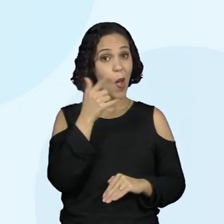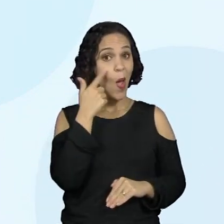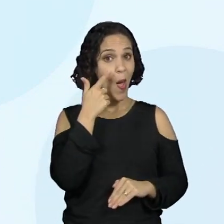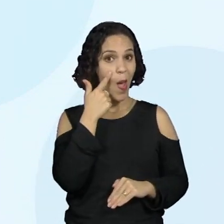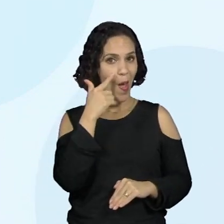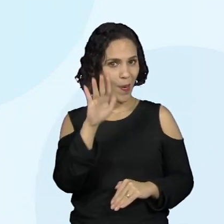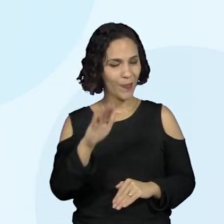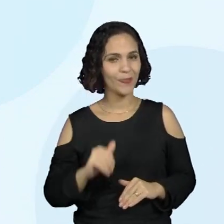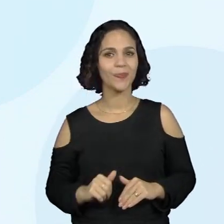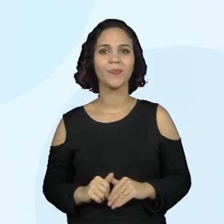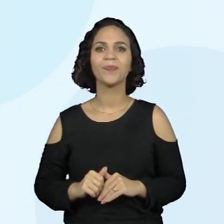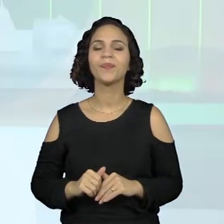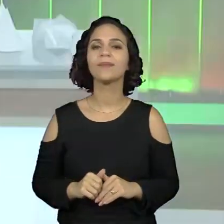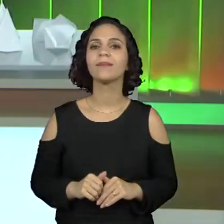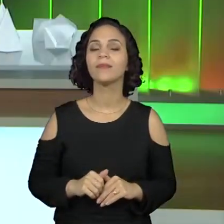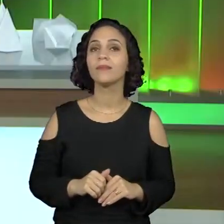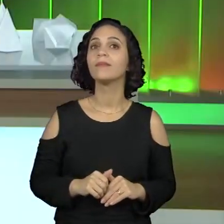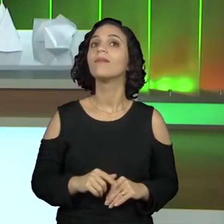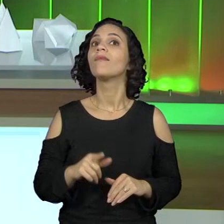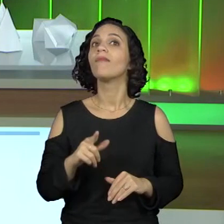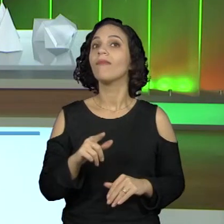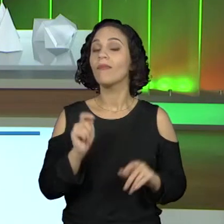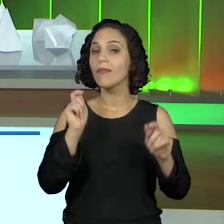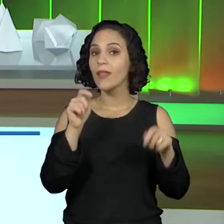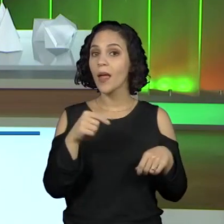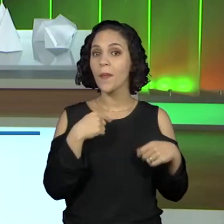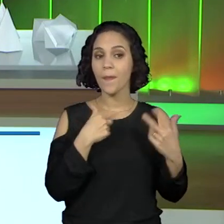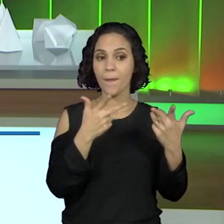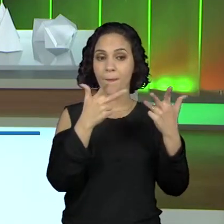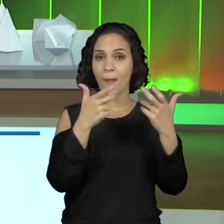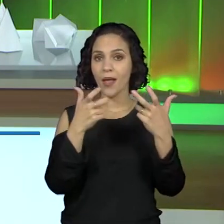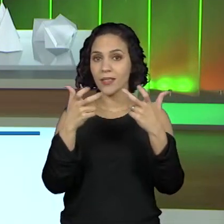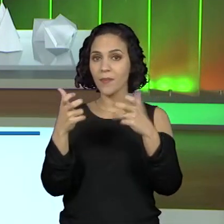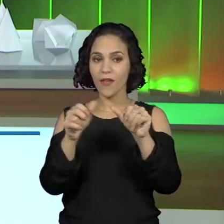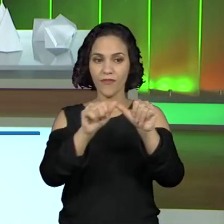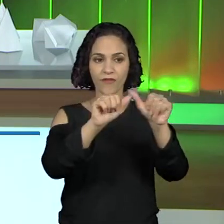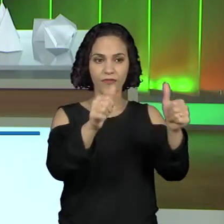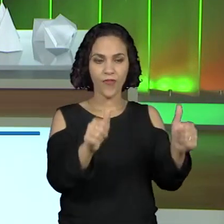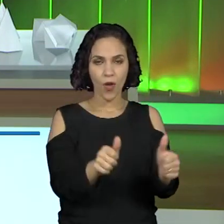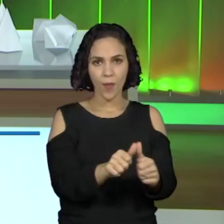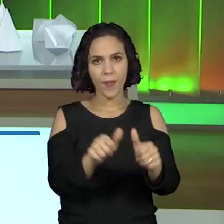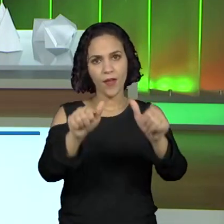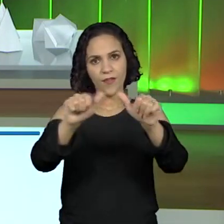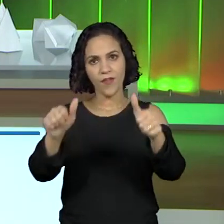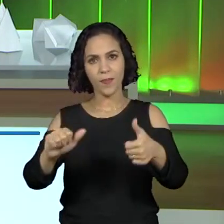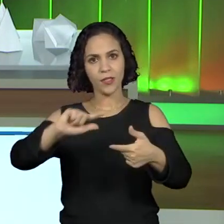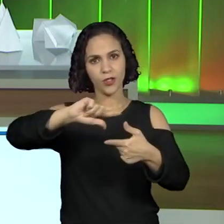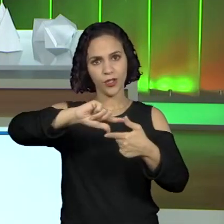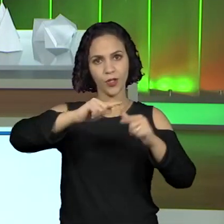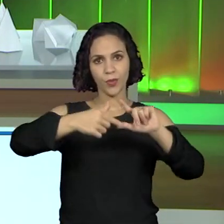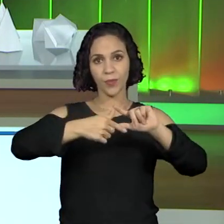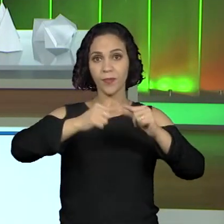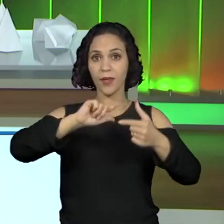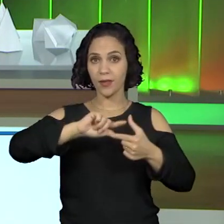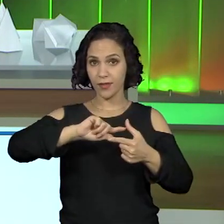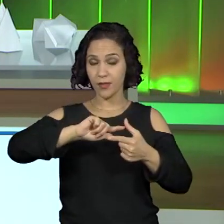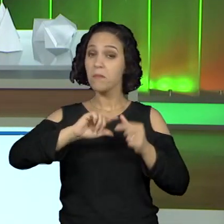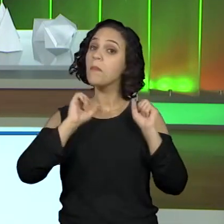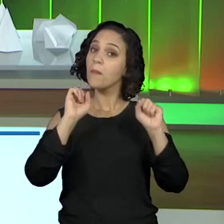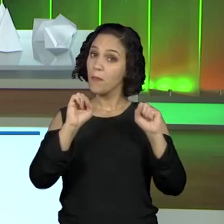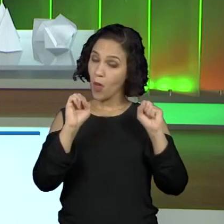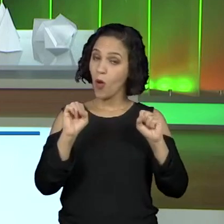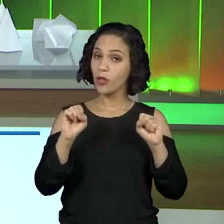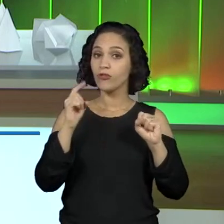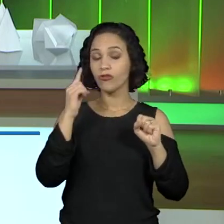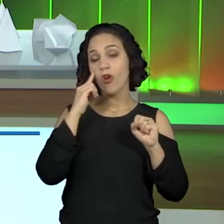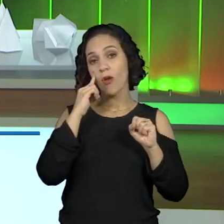observar alguns polígonos. Alguns polígonos que podem ser a base de uma pirâmide. Vamos